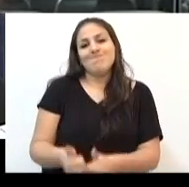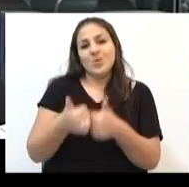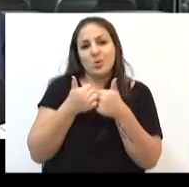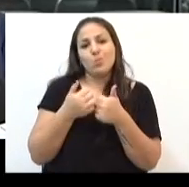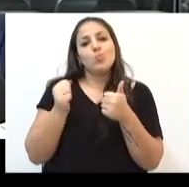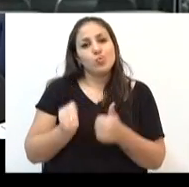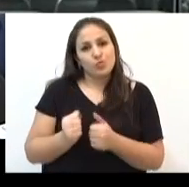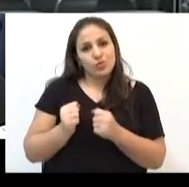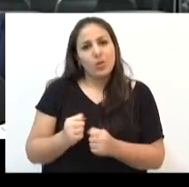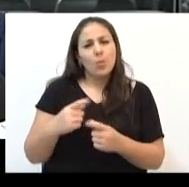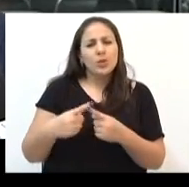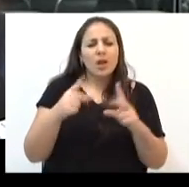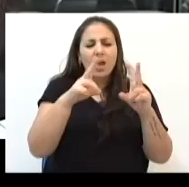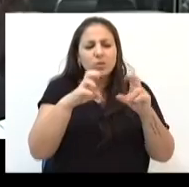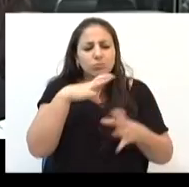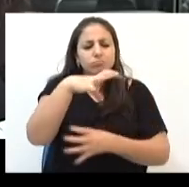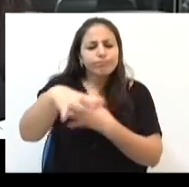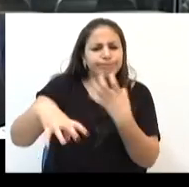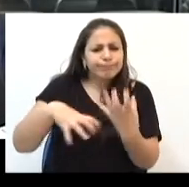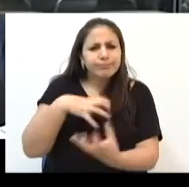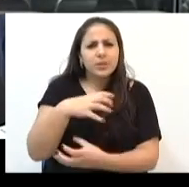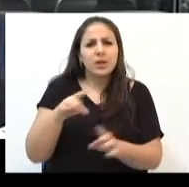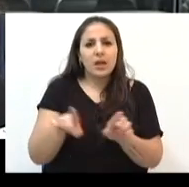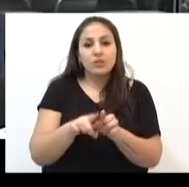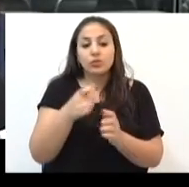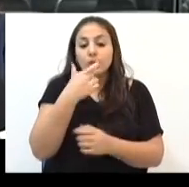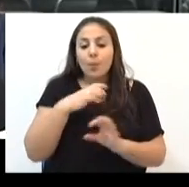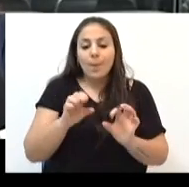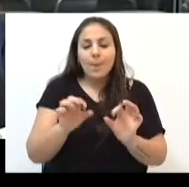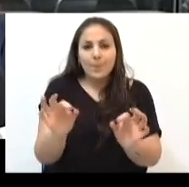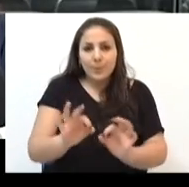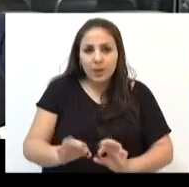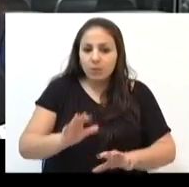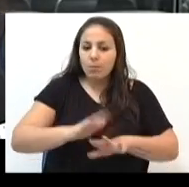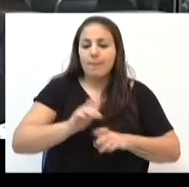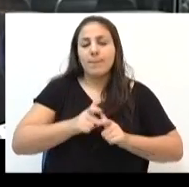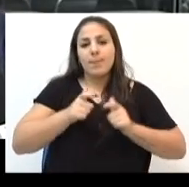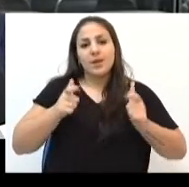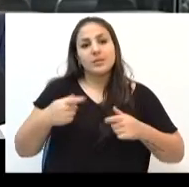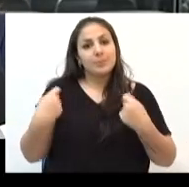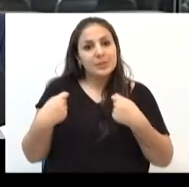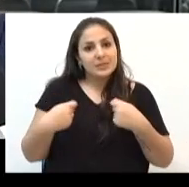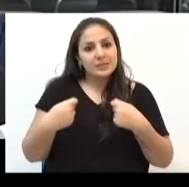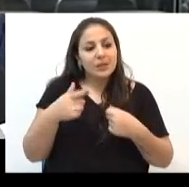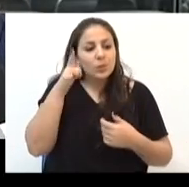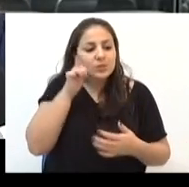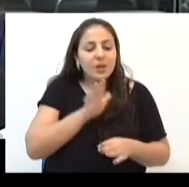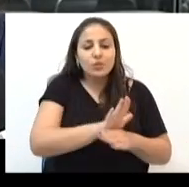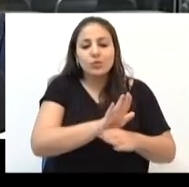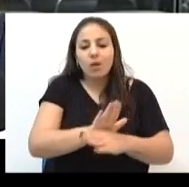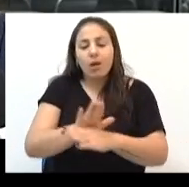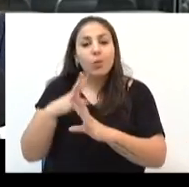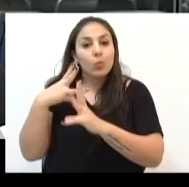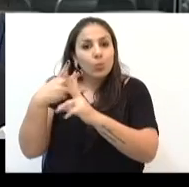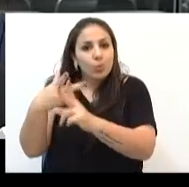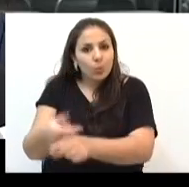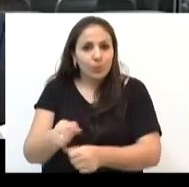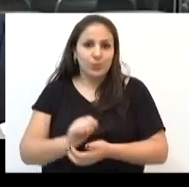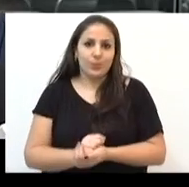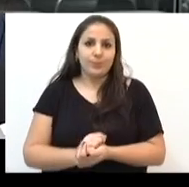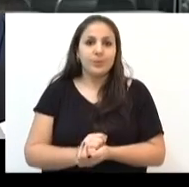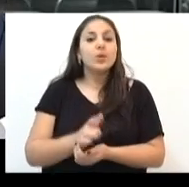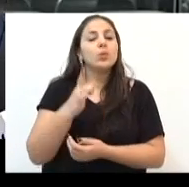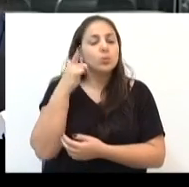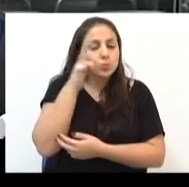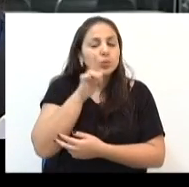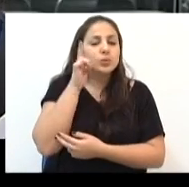uma polarização de temas, assim. O plano é muito maior que isso e que tem que contemplar todos esses. Não é? Então, vamos